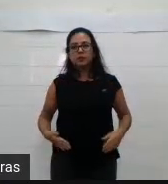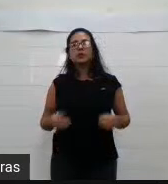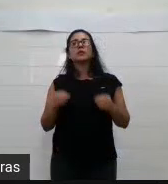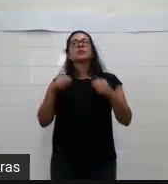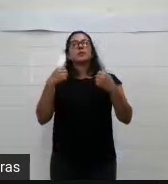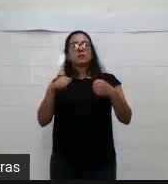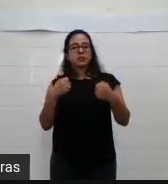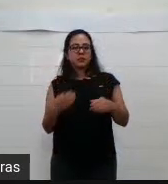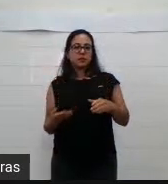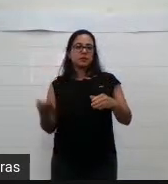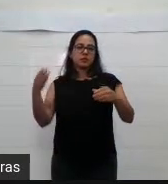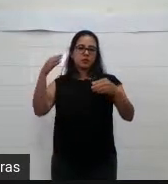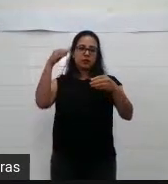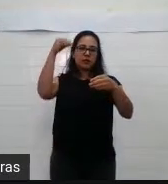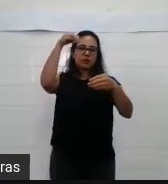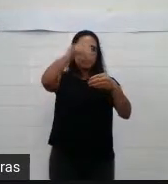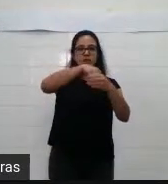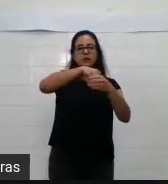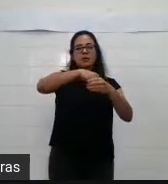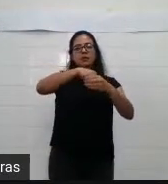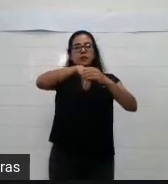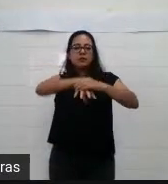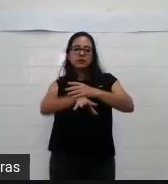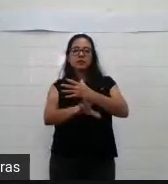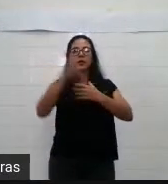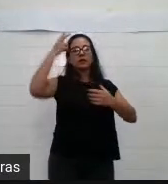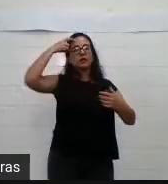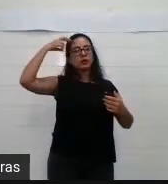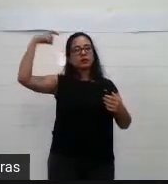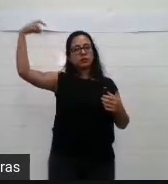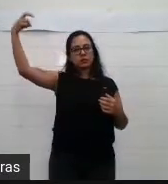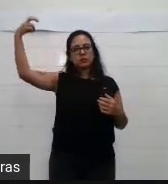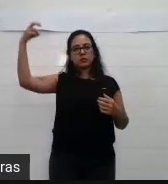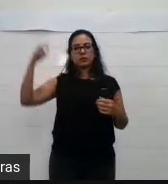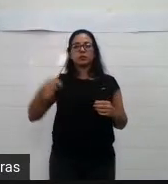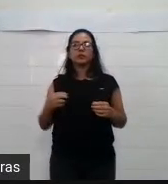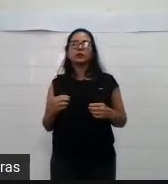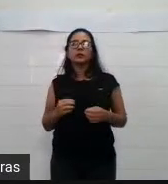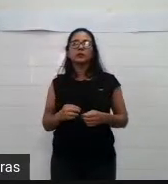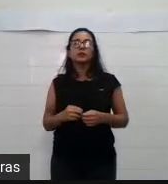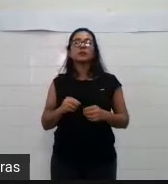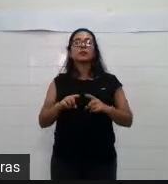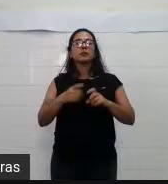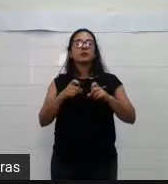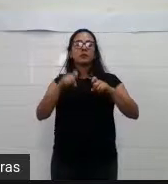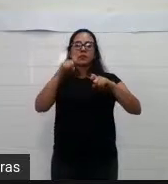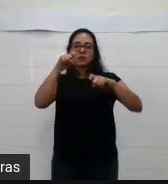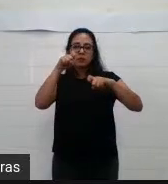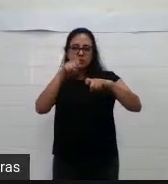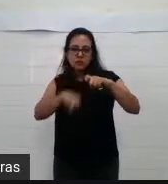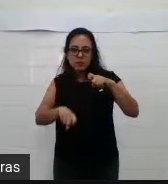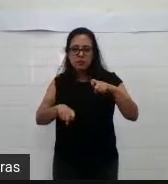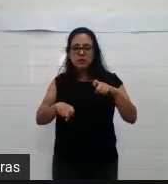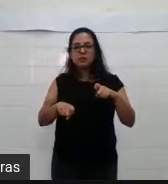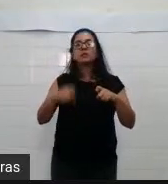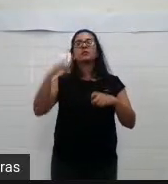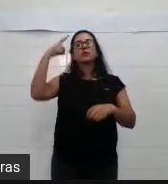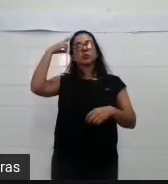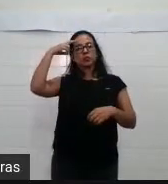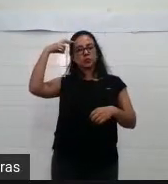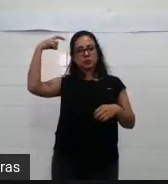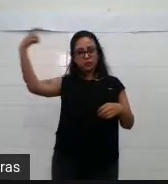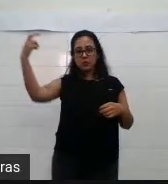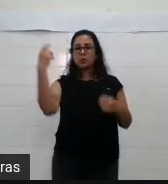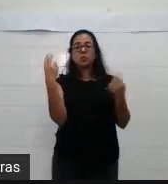dimensão cultural. Né? Por isso que Butler chega a dizer, né, que o sexo é tão cultural